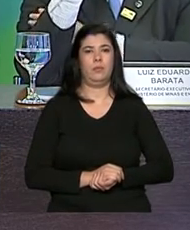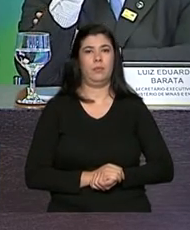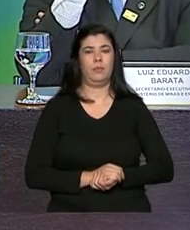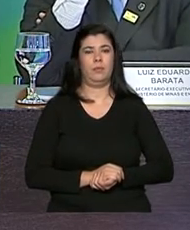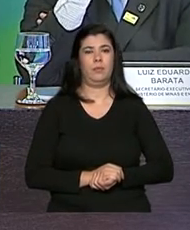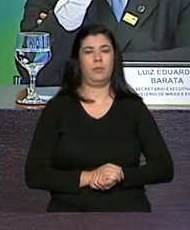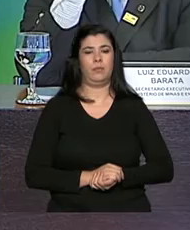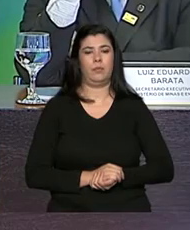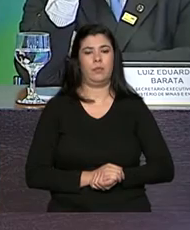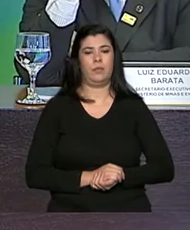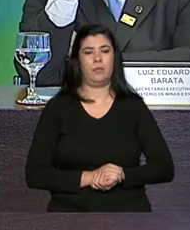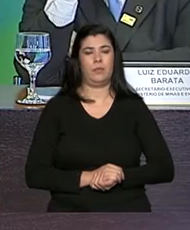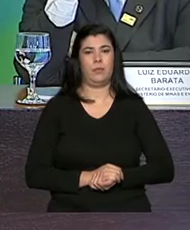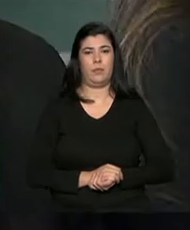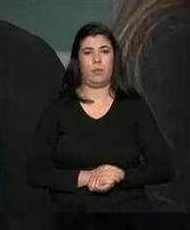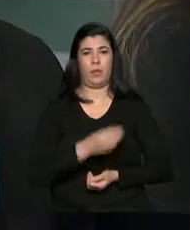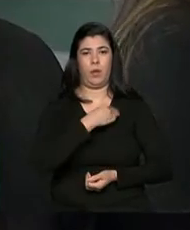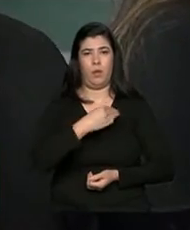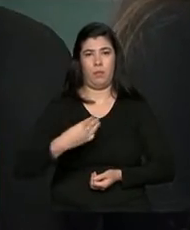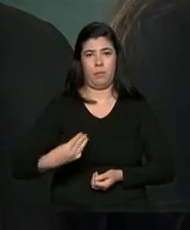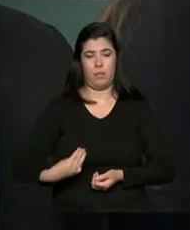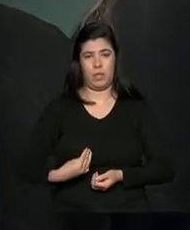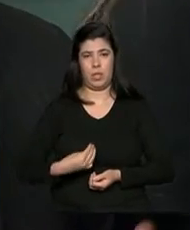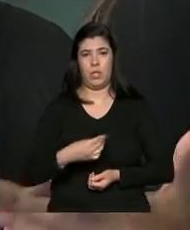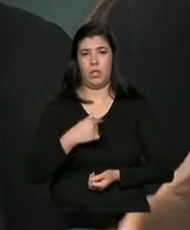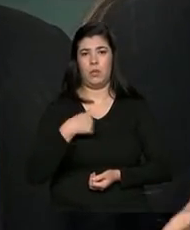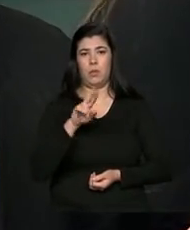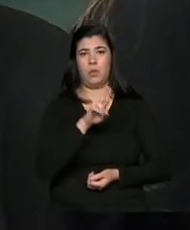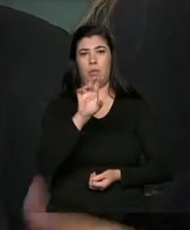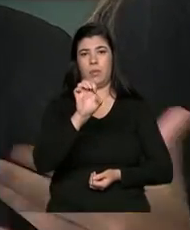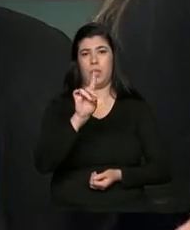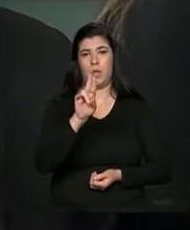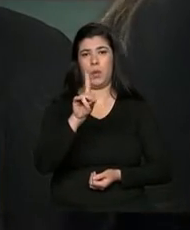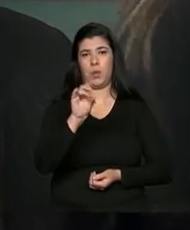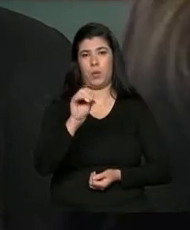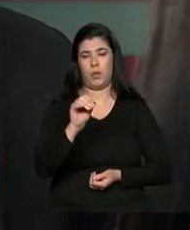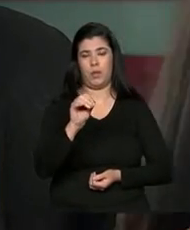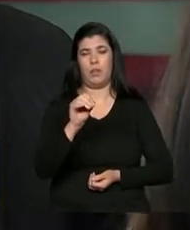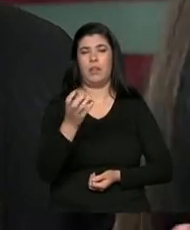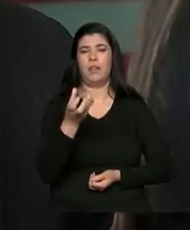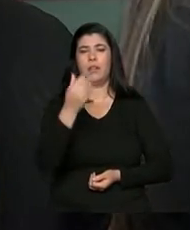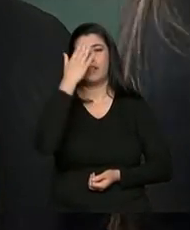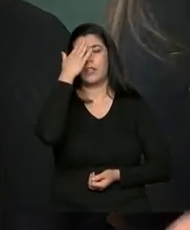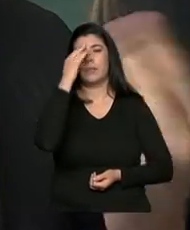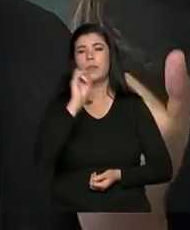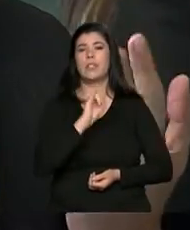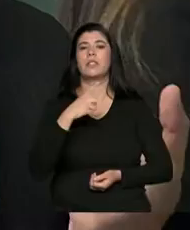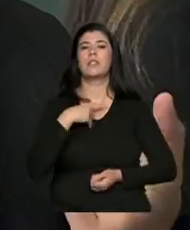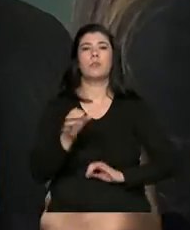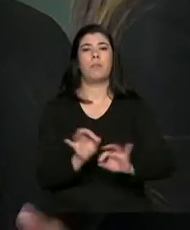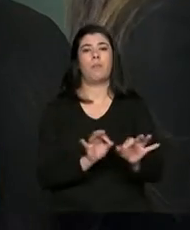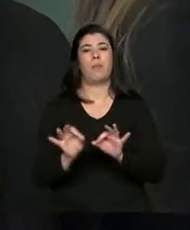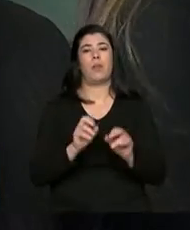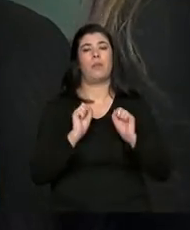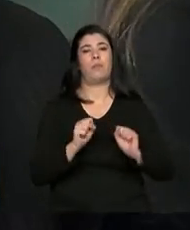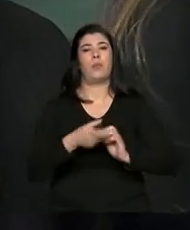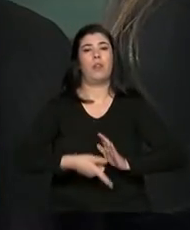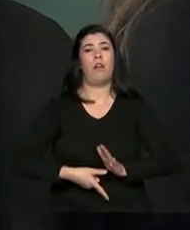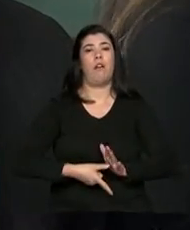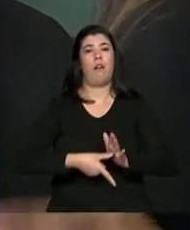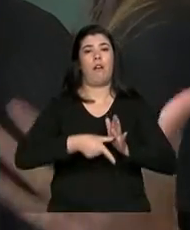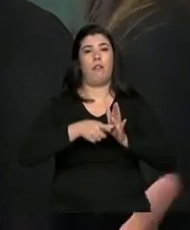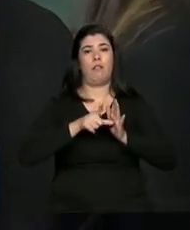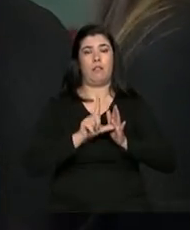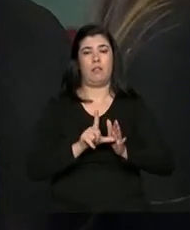o ministro eduardo rodrigues agência estado o estadão eu queria saber se o plano também pode incluir a antecipação de leilões